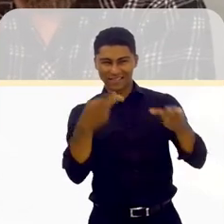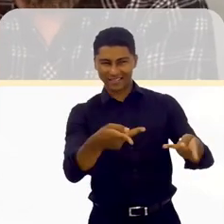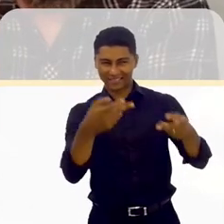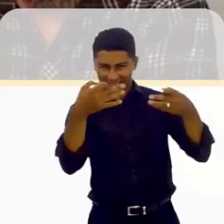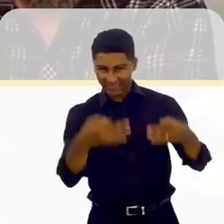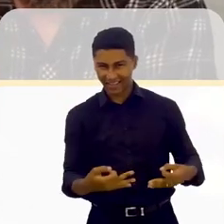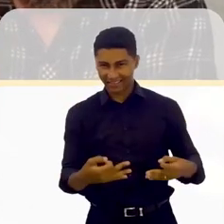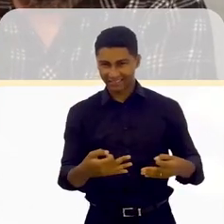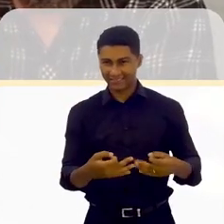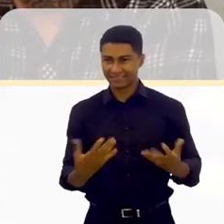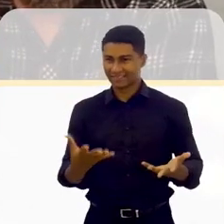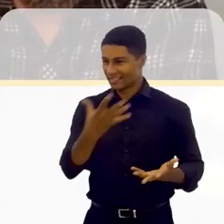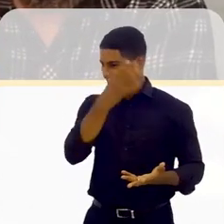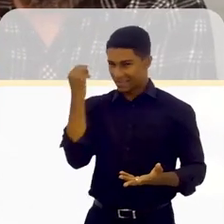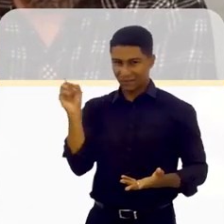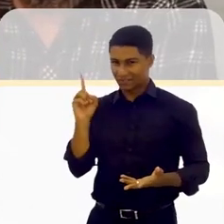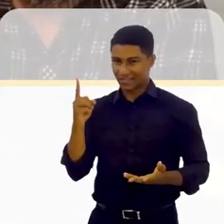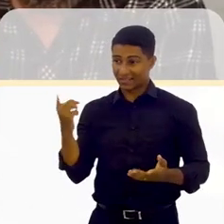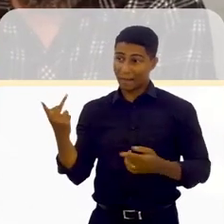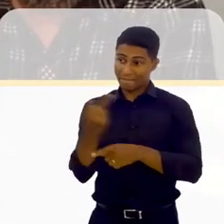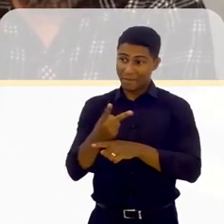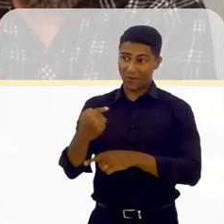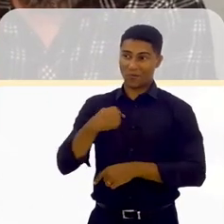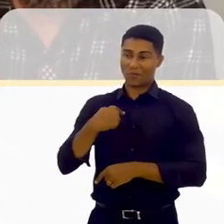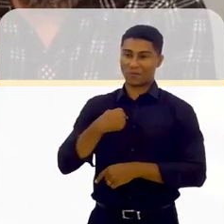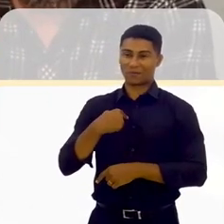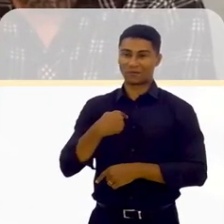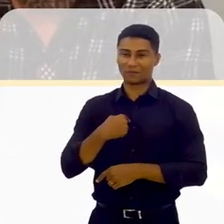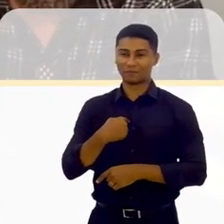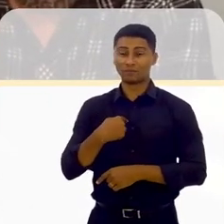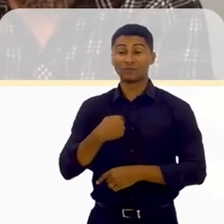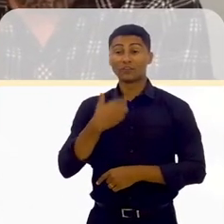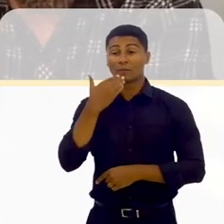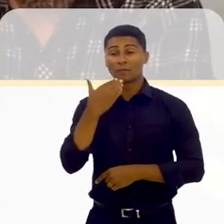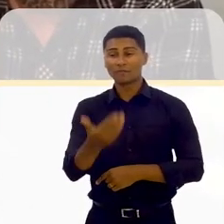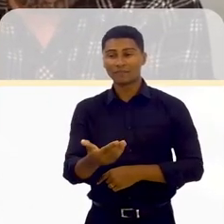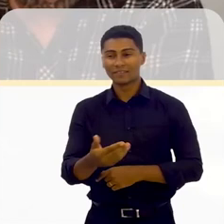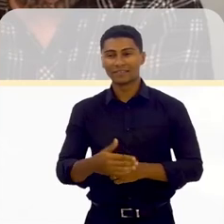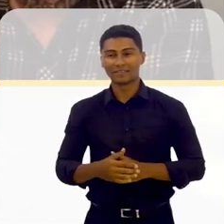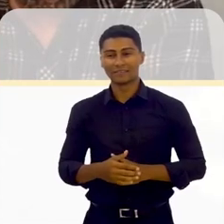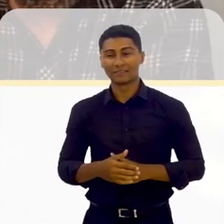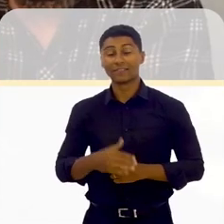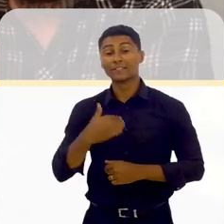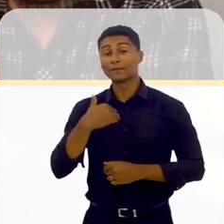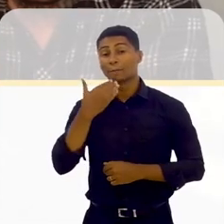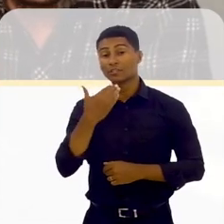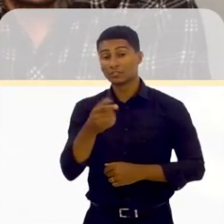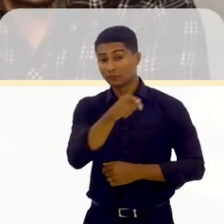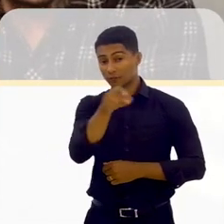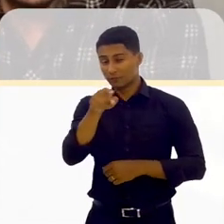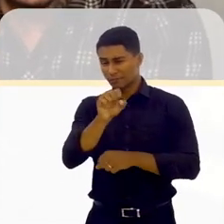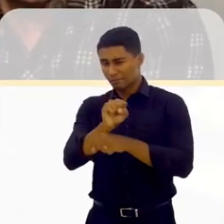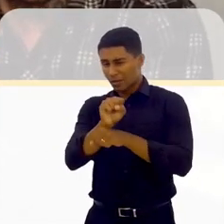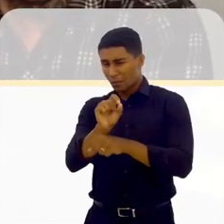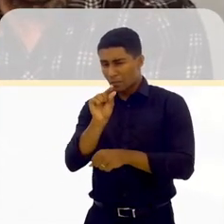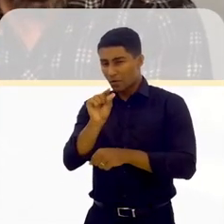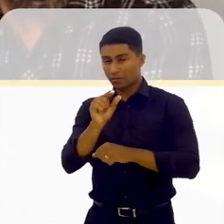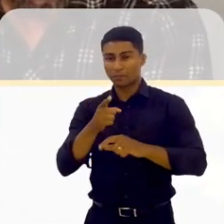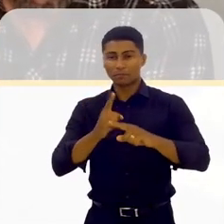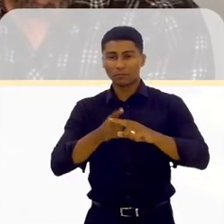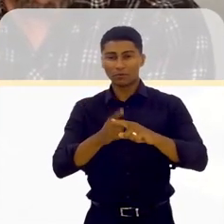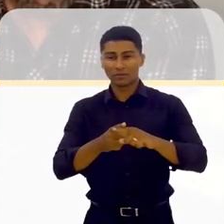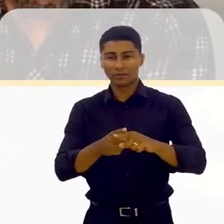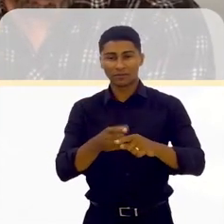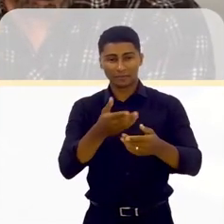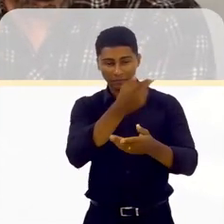certeza disso. Ah, então não esqueçam de me procurar, viu? Vou pedir Pode para ficar vocês tranquilo. segurarem. Vou pedir para vocês segurarem um minutinho